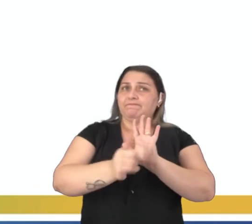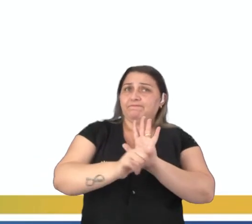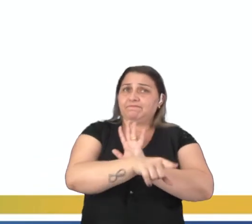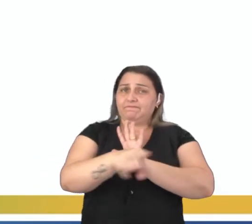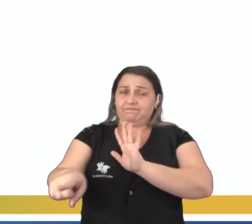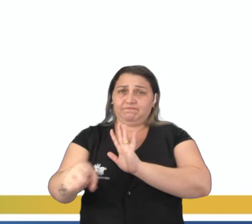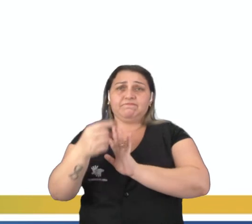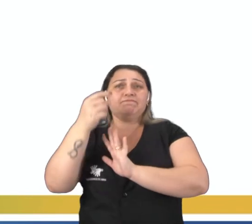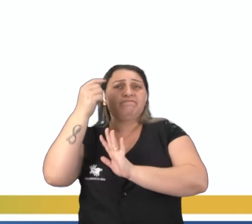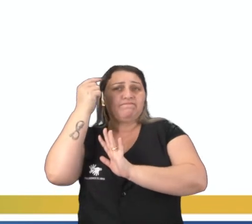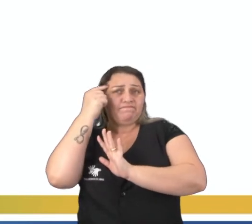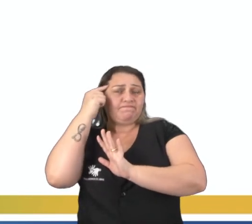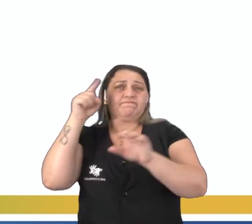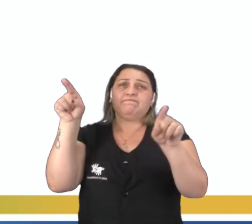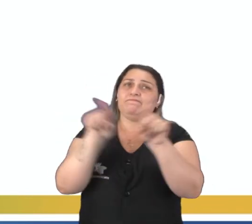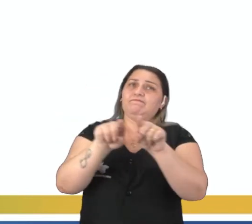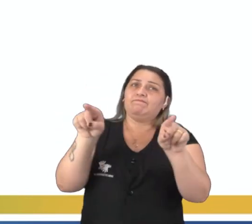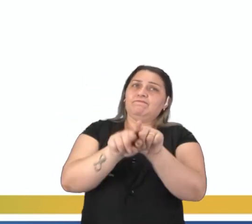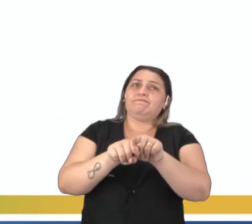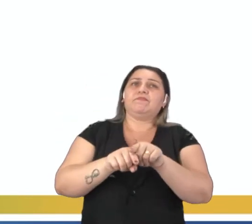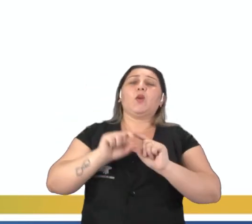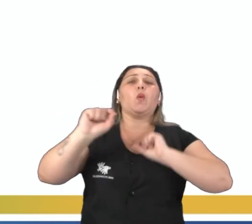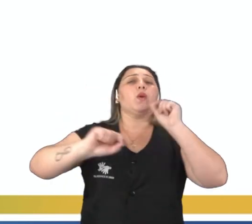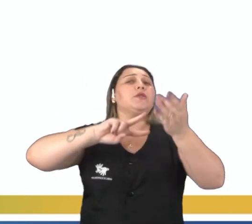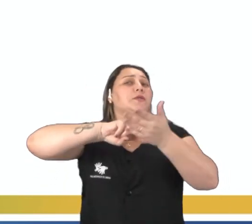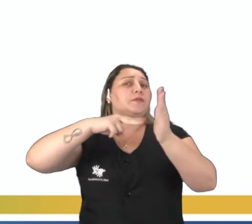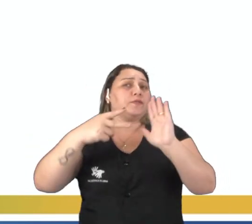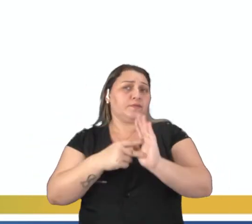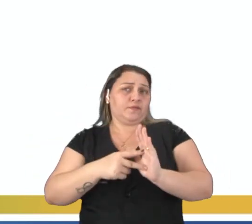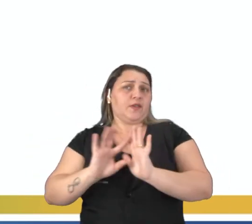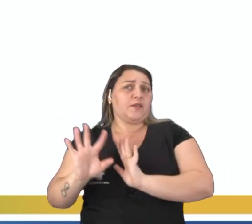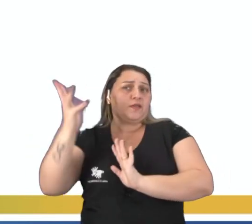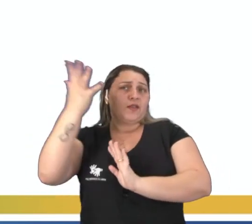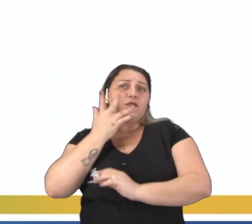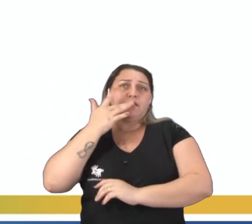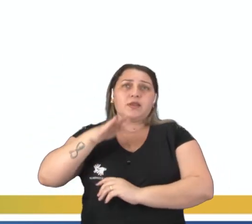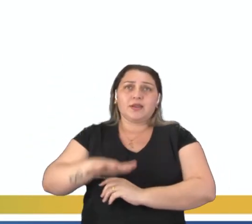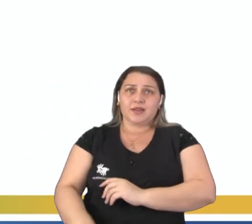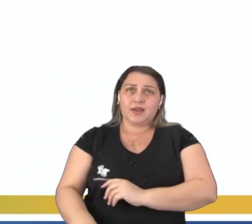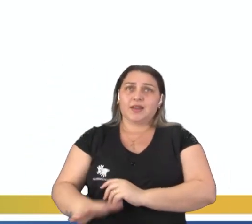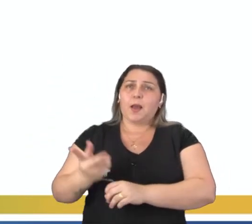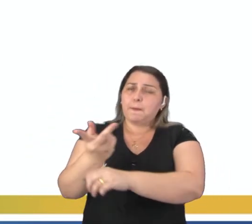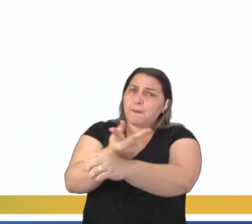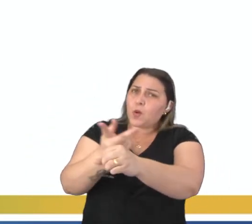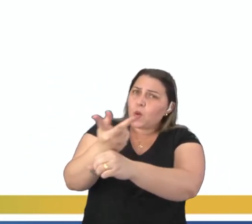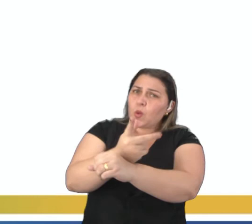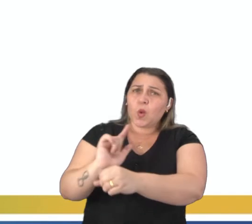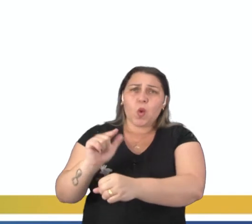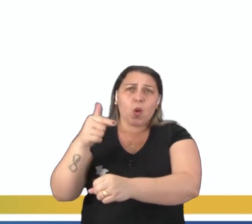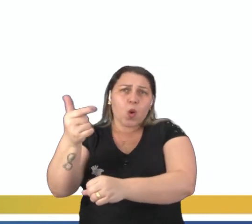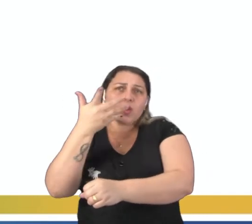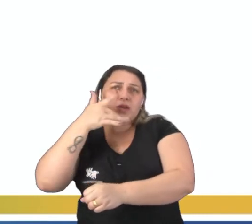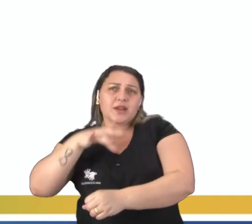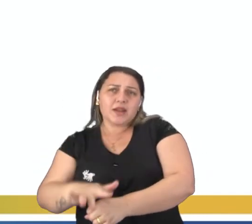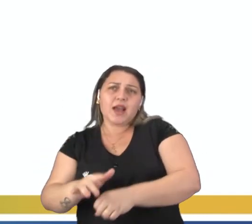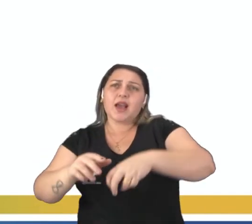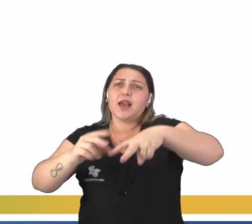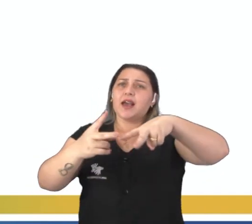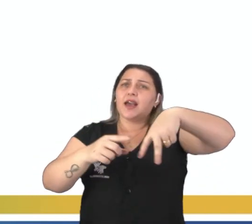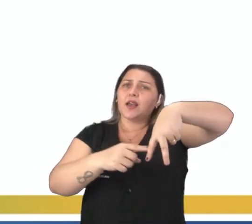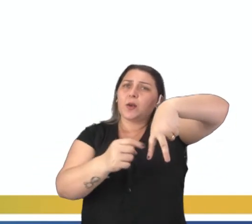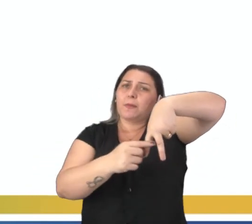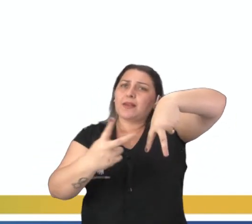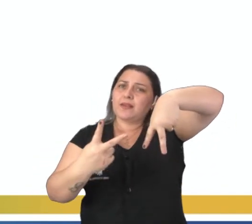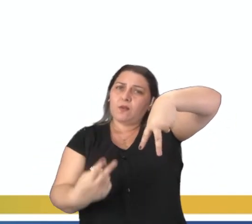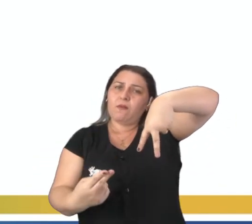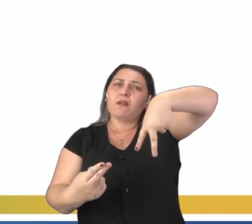que você pensou também? Vamos lá. O que significa o fato de a criança estar procurando outra com pernas iguais